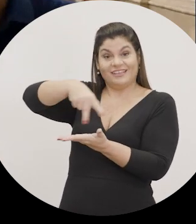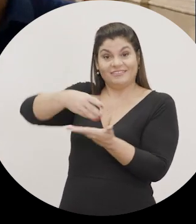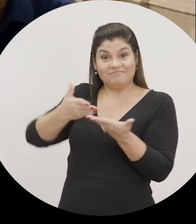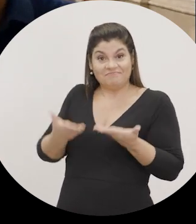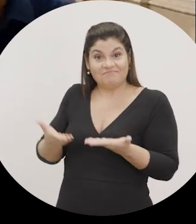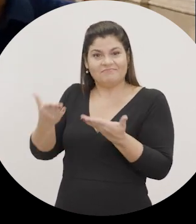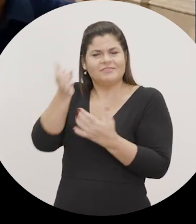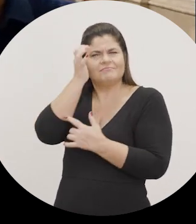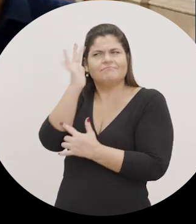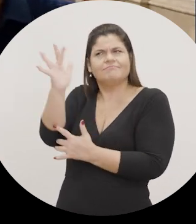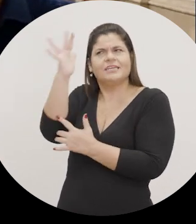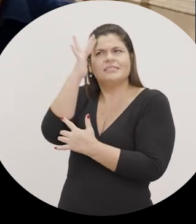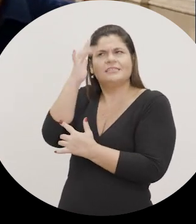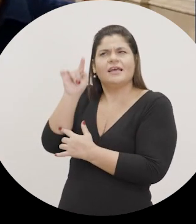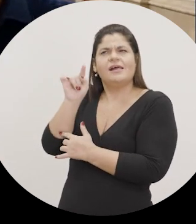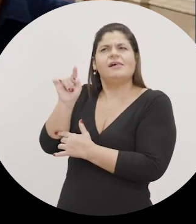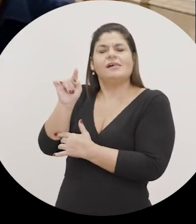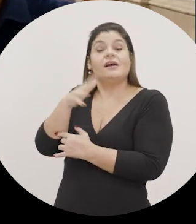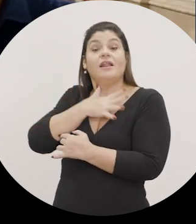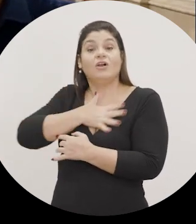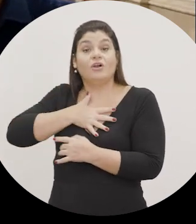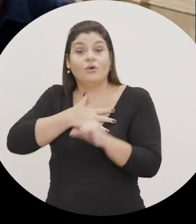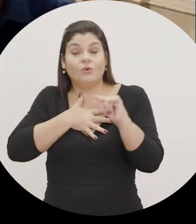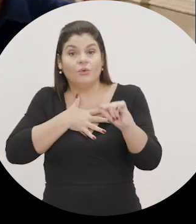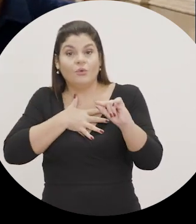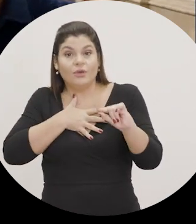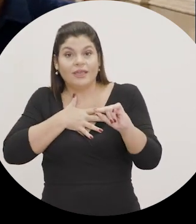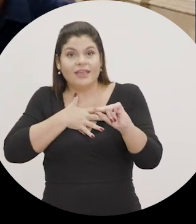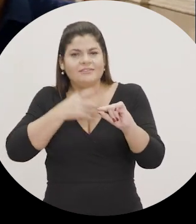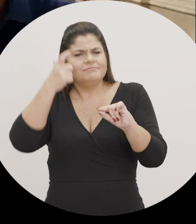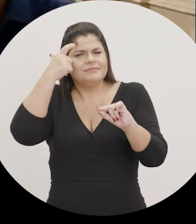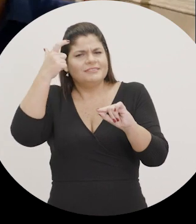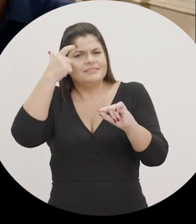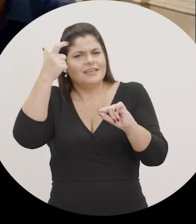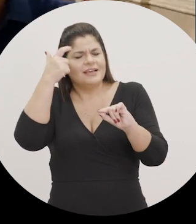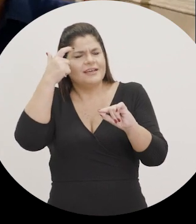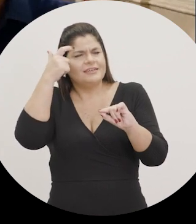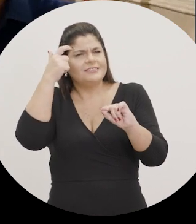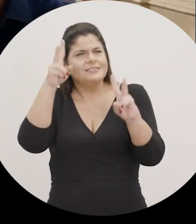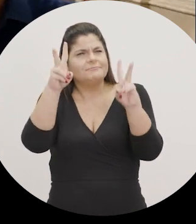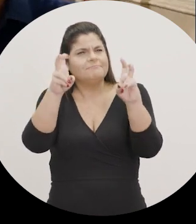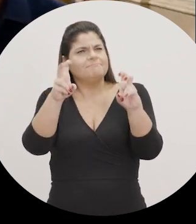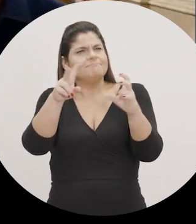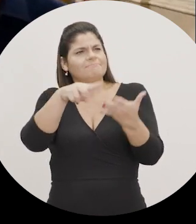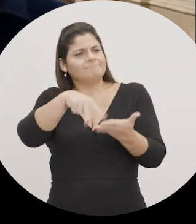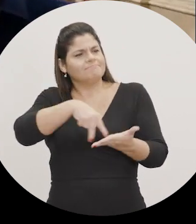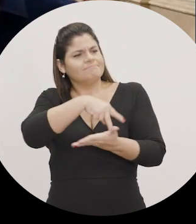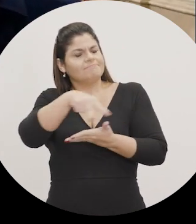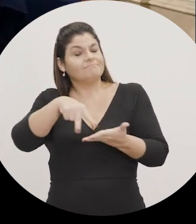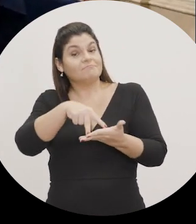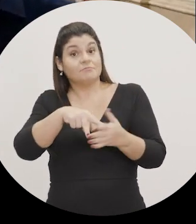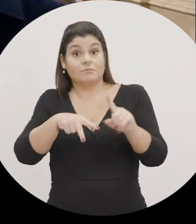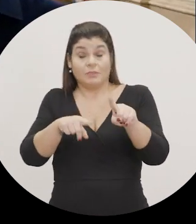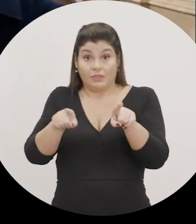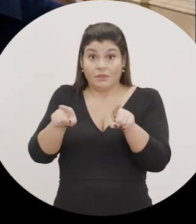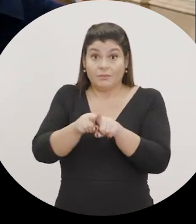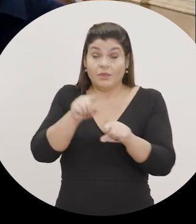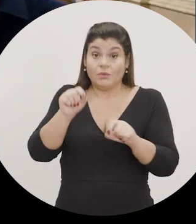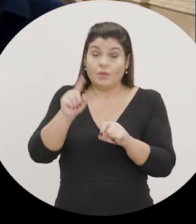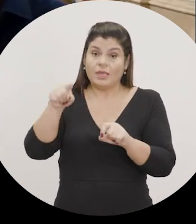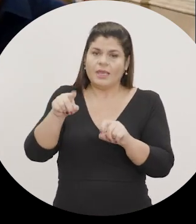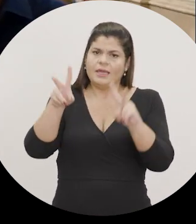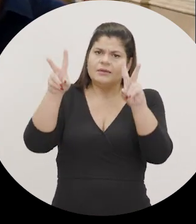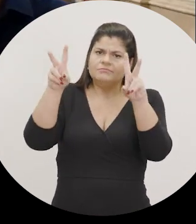Exatamente. É assim que ele imaginou, que ele gostou, que ele gostava de pensar nessa peça, né? Ela até é considerada uma